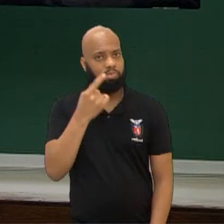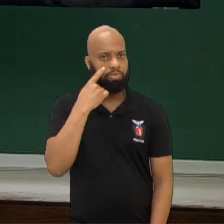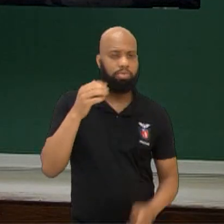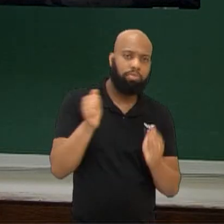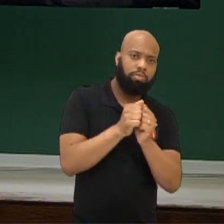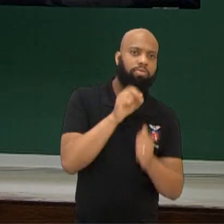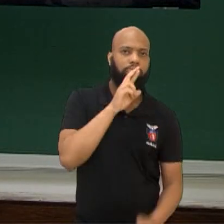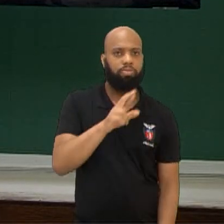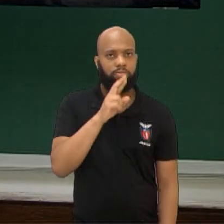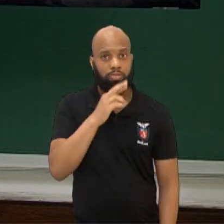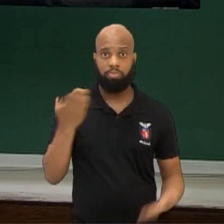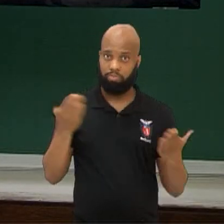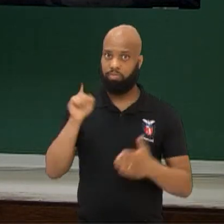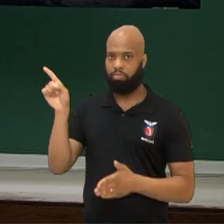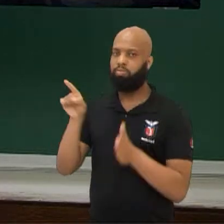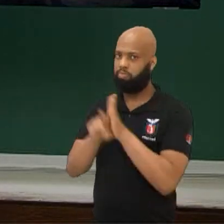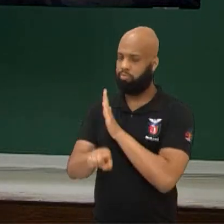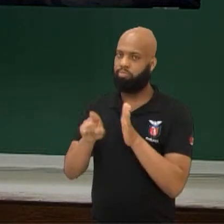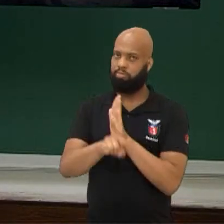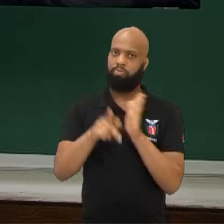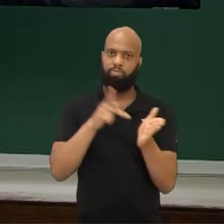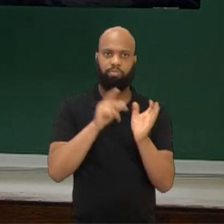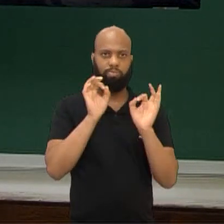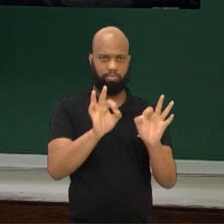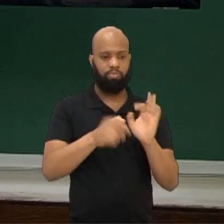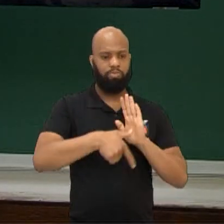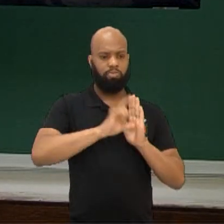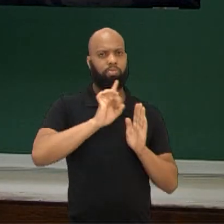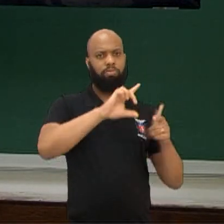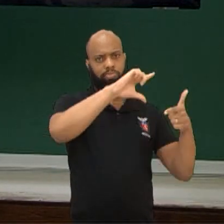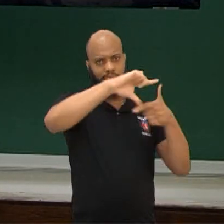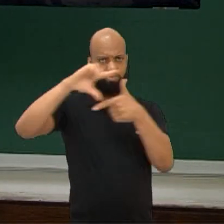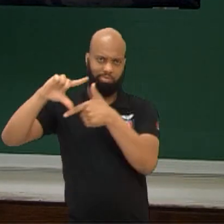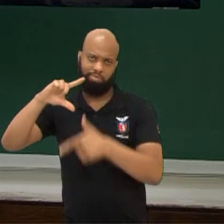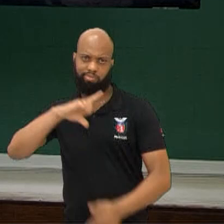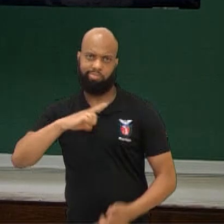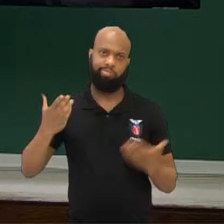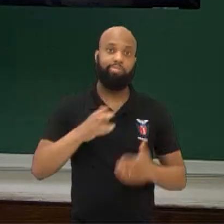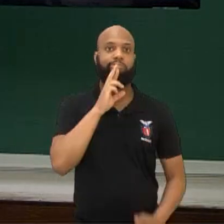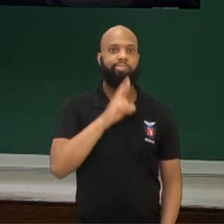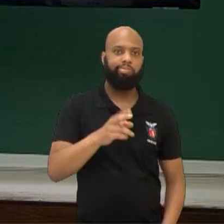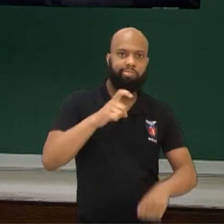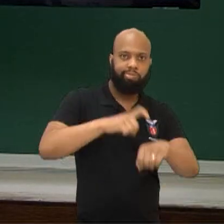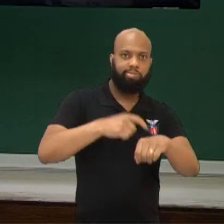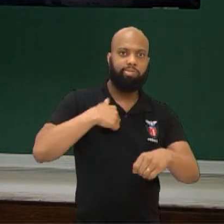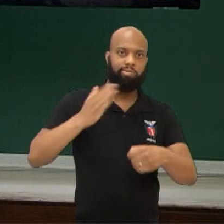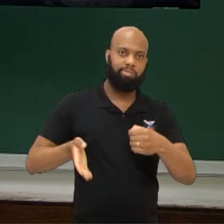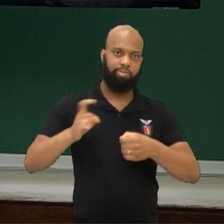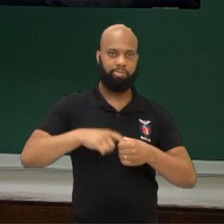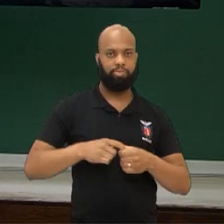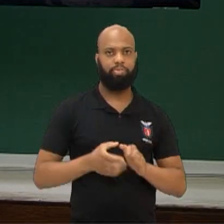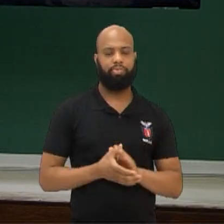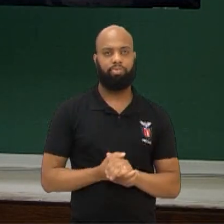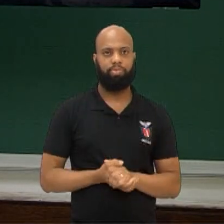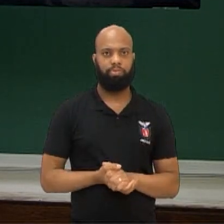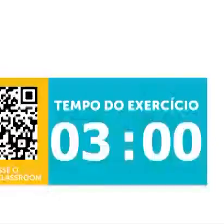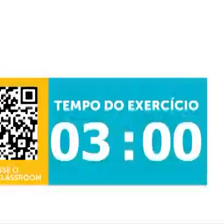Nesse aqui é o que o exercício está pedindo para você resolver em relação aos retângulos, ok?